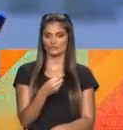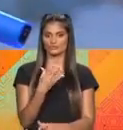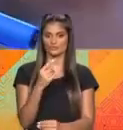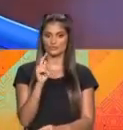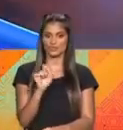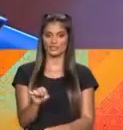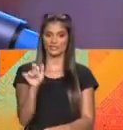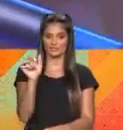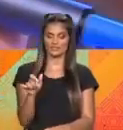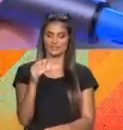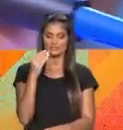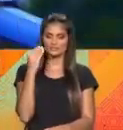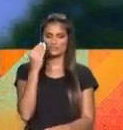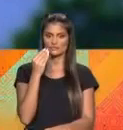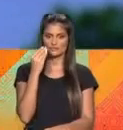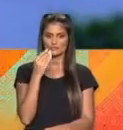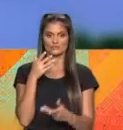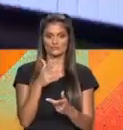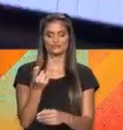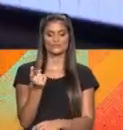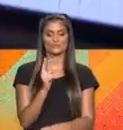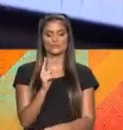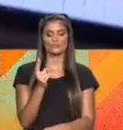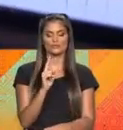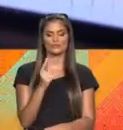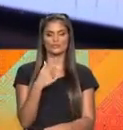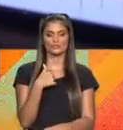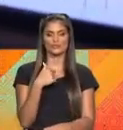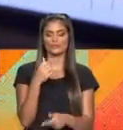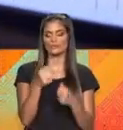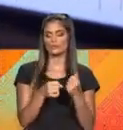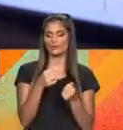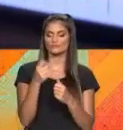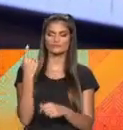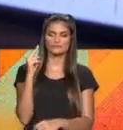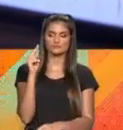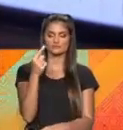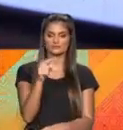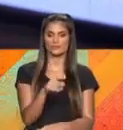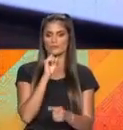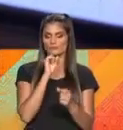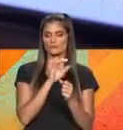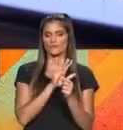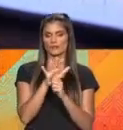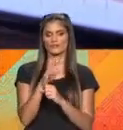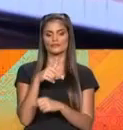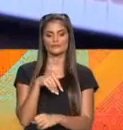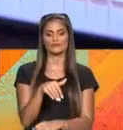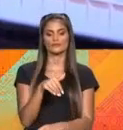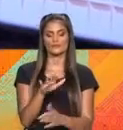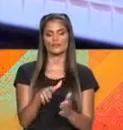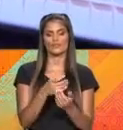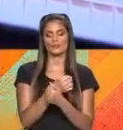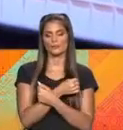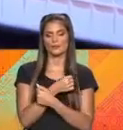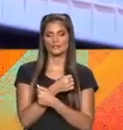dele e a saudade não coopera. Corro em direção àquele mar, vou dar-lhe um grande